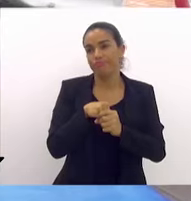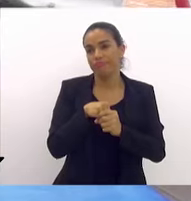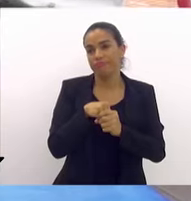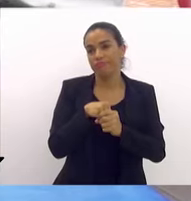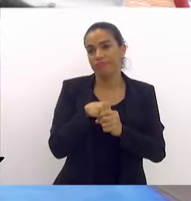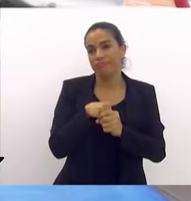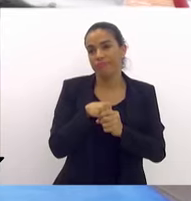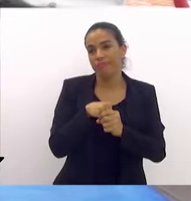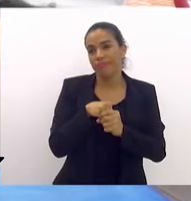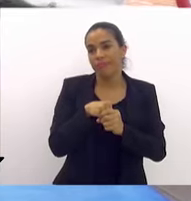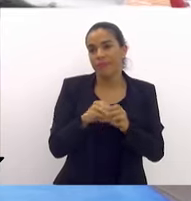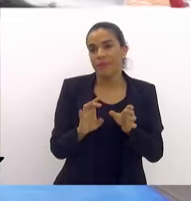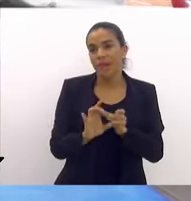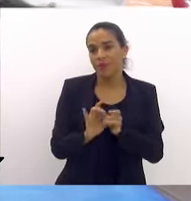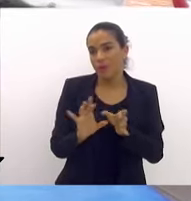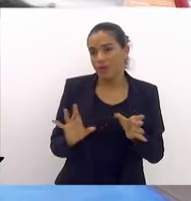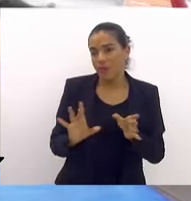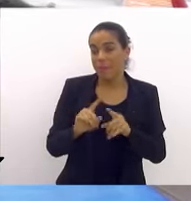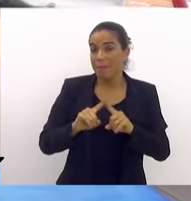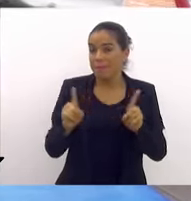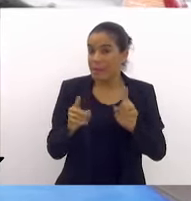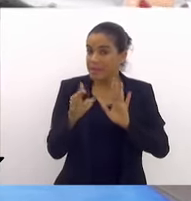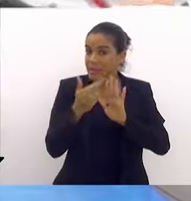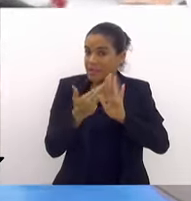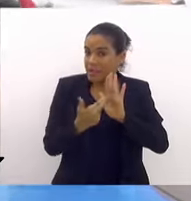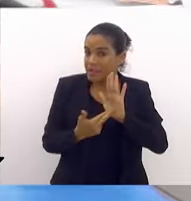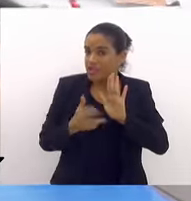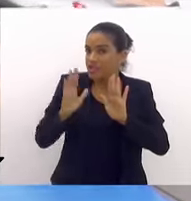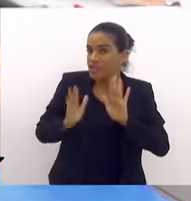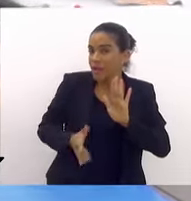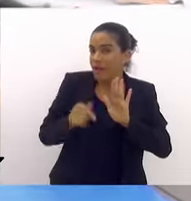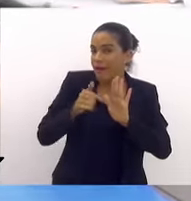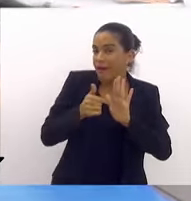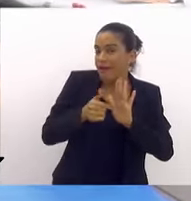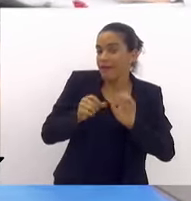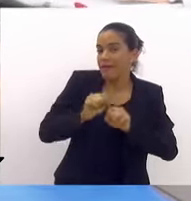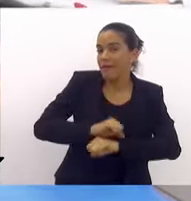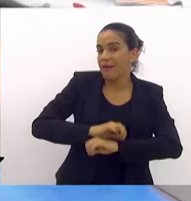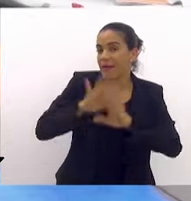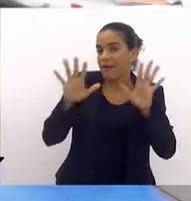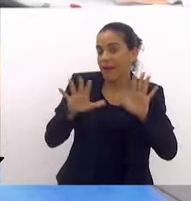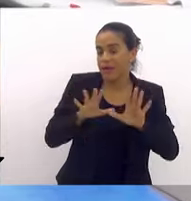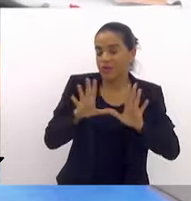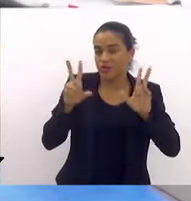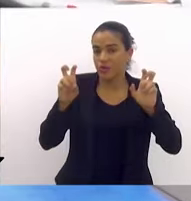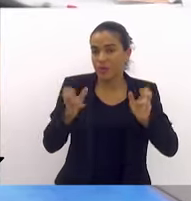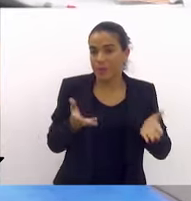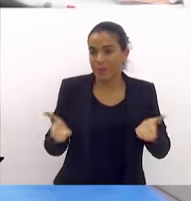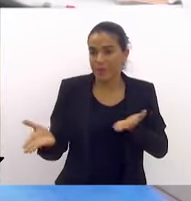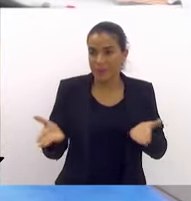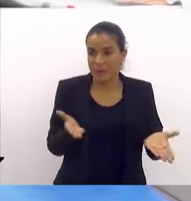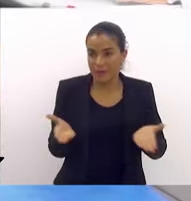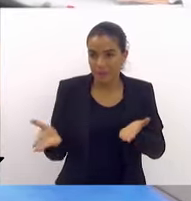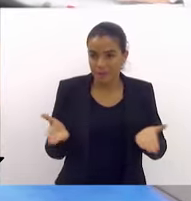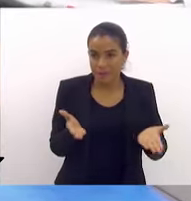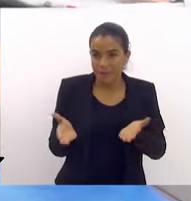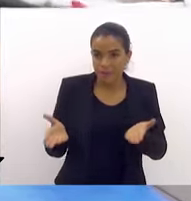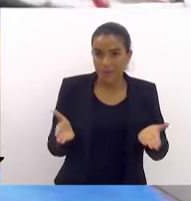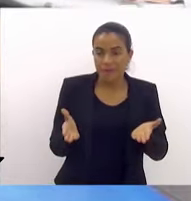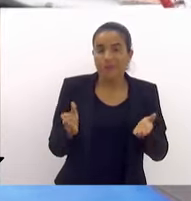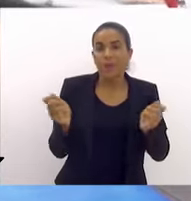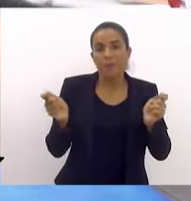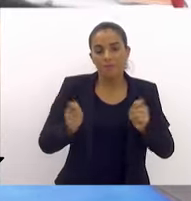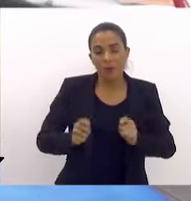sua autonomia. Mas que a diretriz é essa e é clara no caso dos mediadores, etc. Então, a gente pode usar